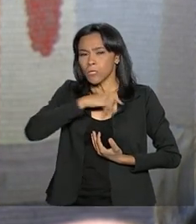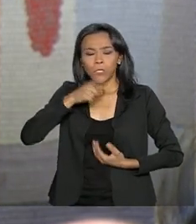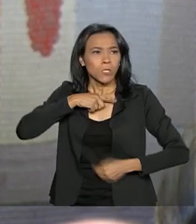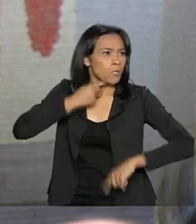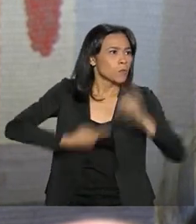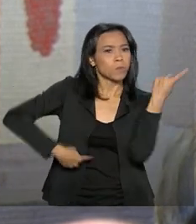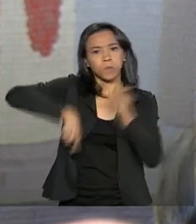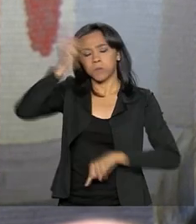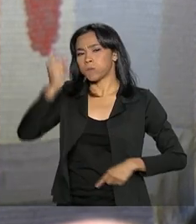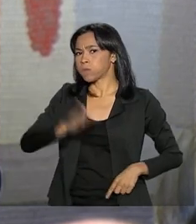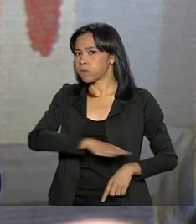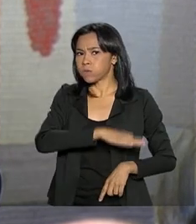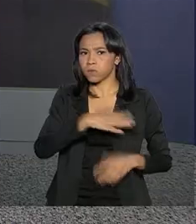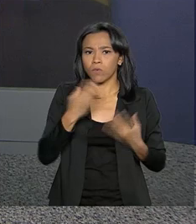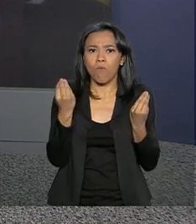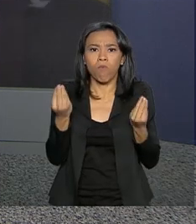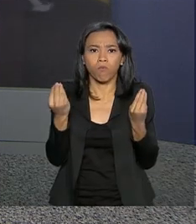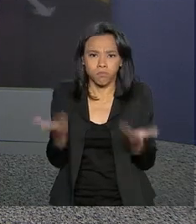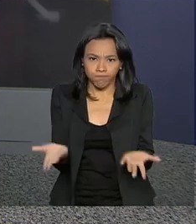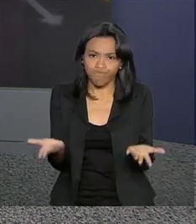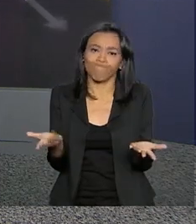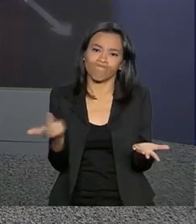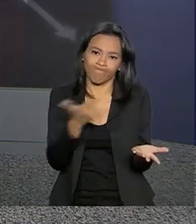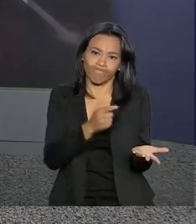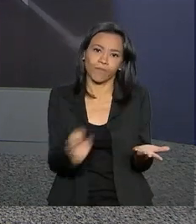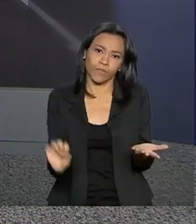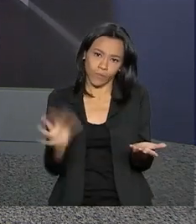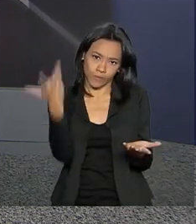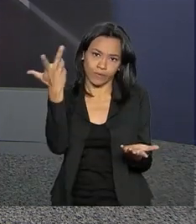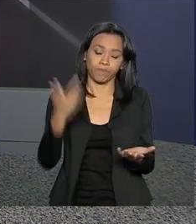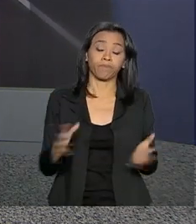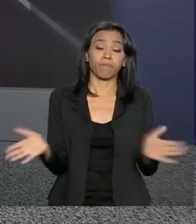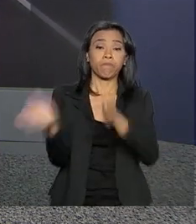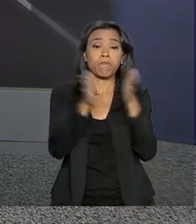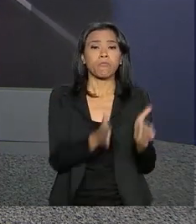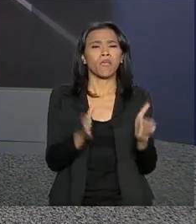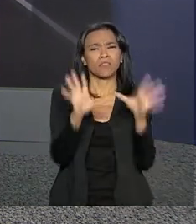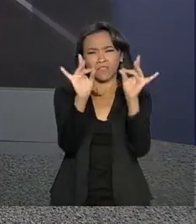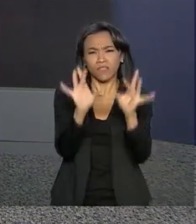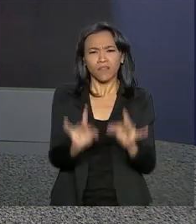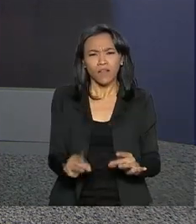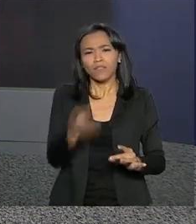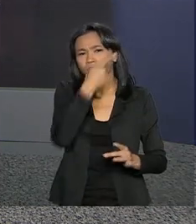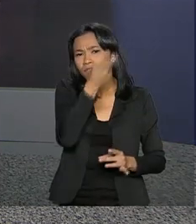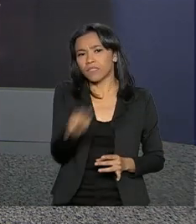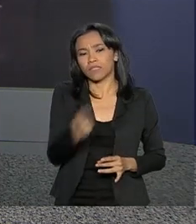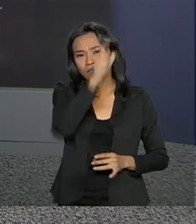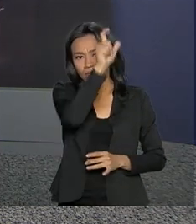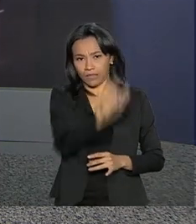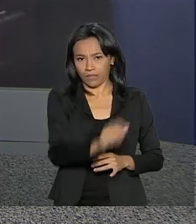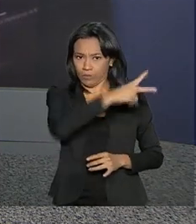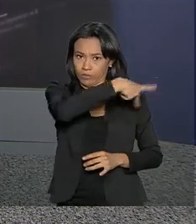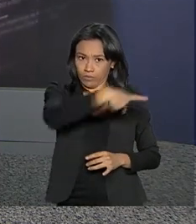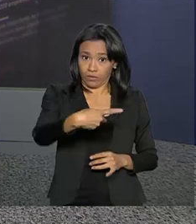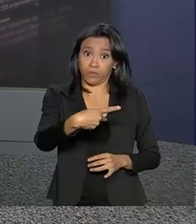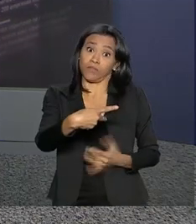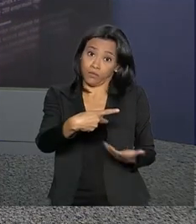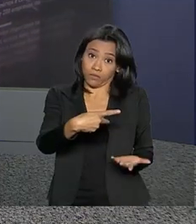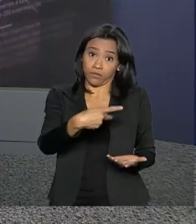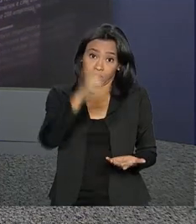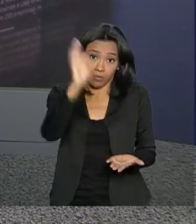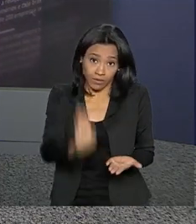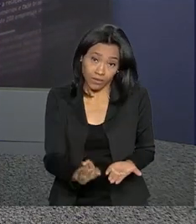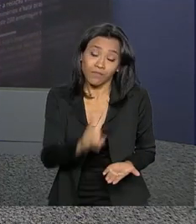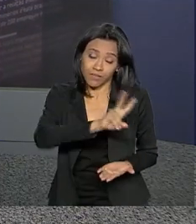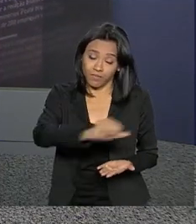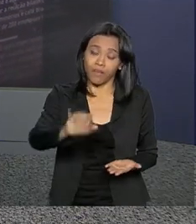a que o país chegou. Todos os detalhes sobre a visita do presidente da Argentina, Maurício Macri, ao Brasil,